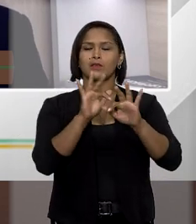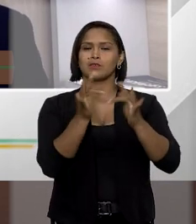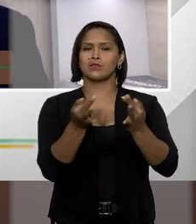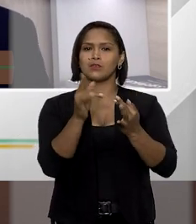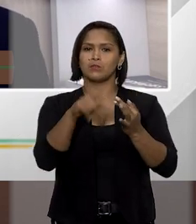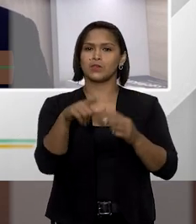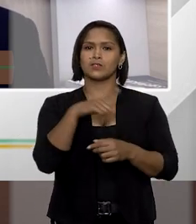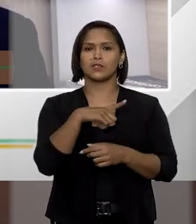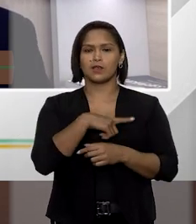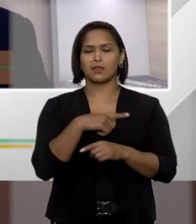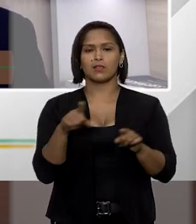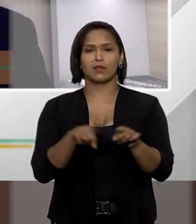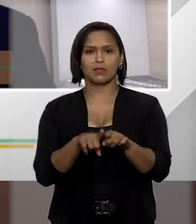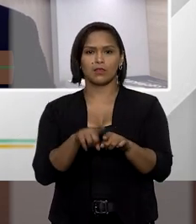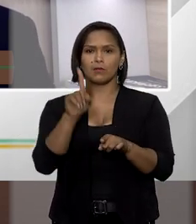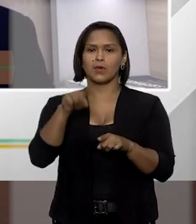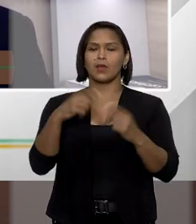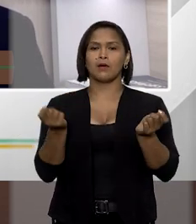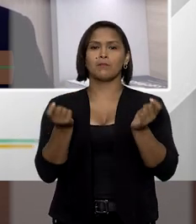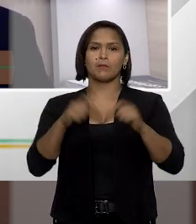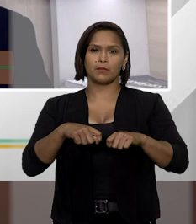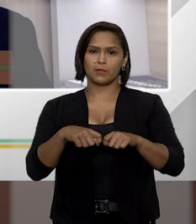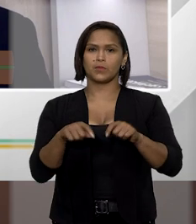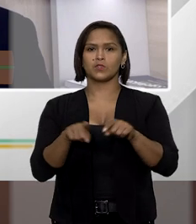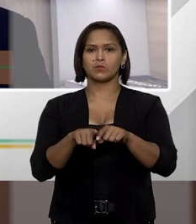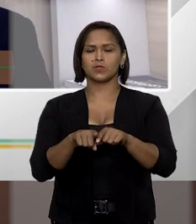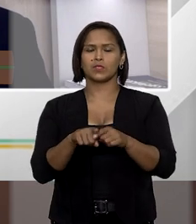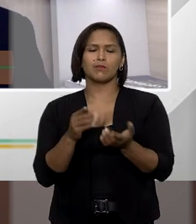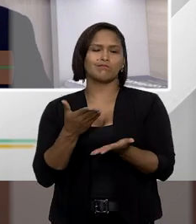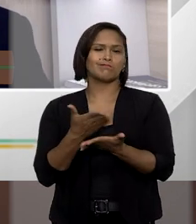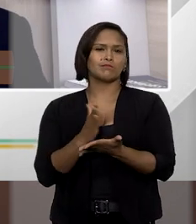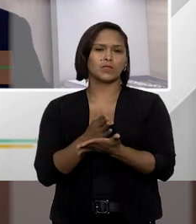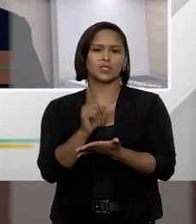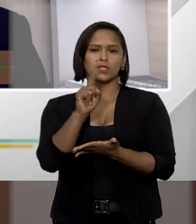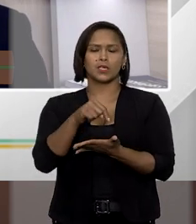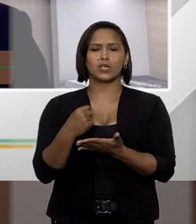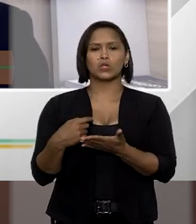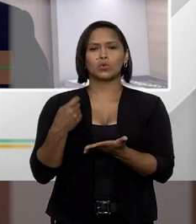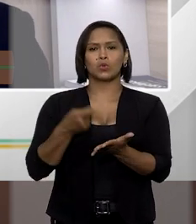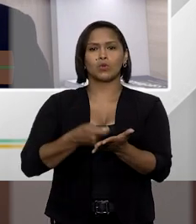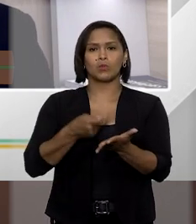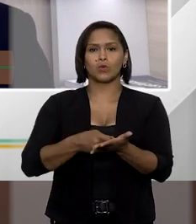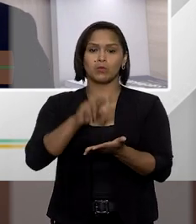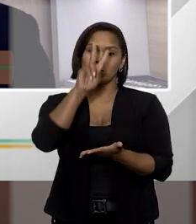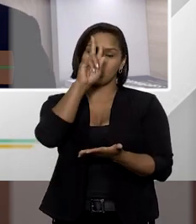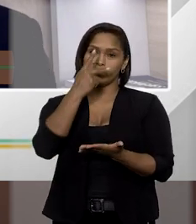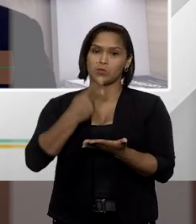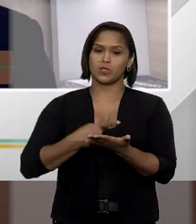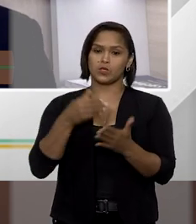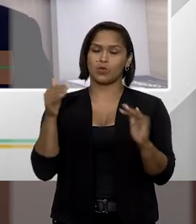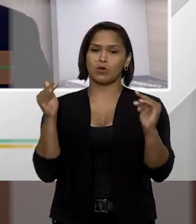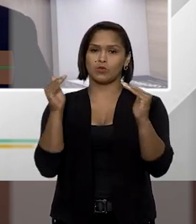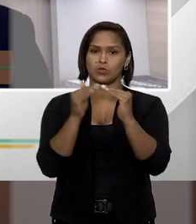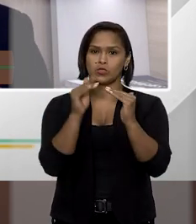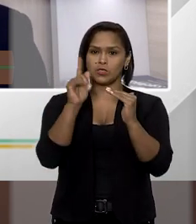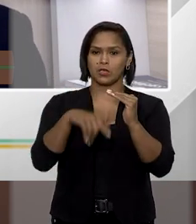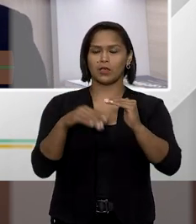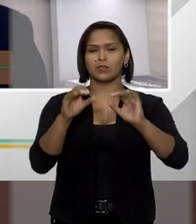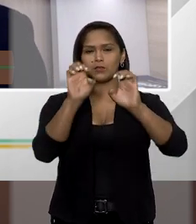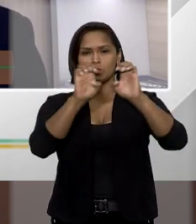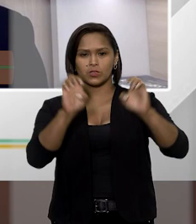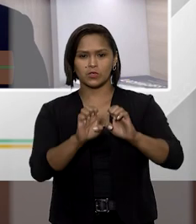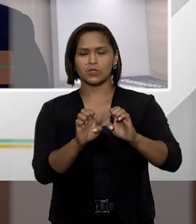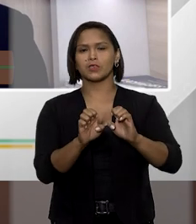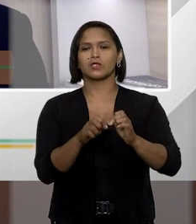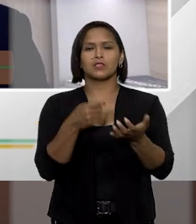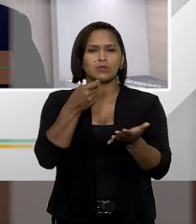genérica. Ele tem, inclusive, a possibilidade de, a depender do seu compromisso pessoal direto e de uma